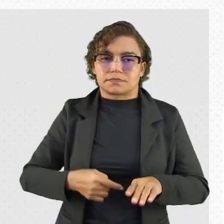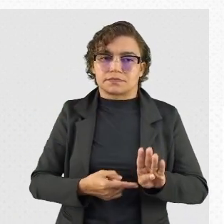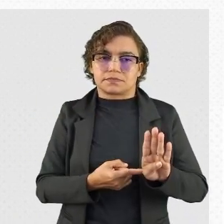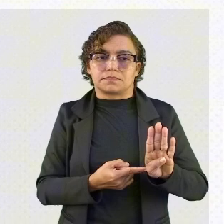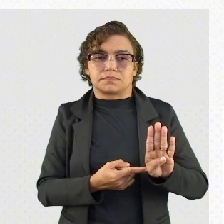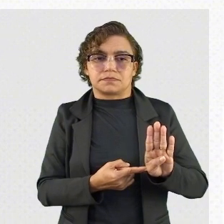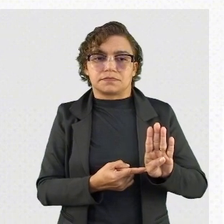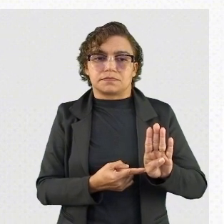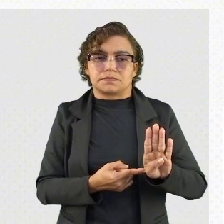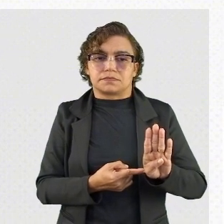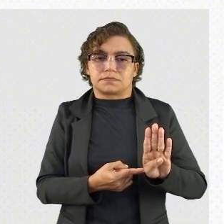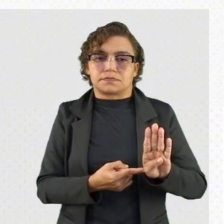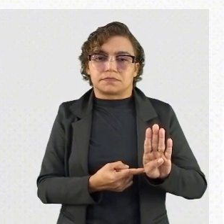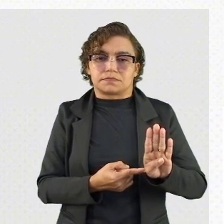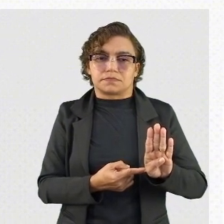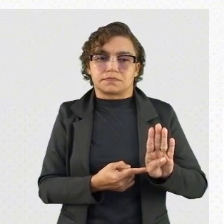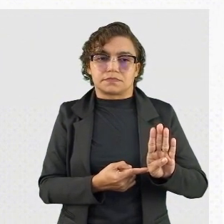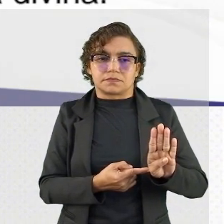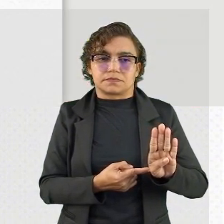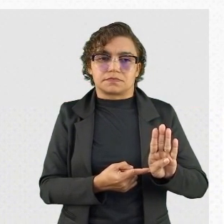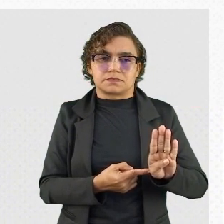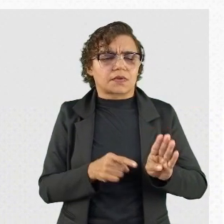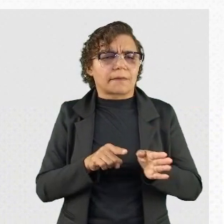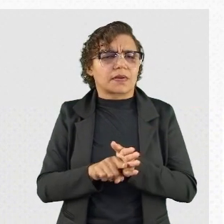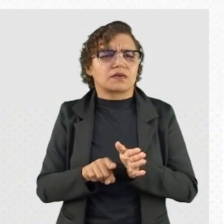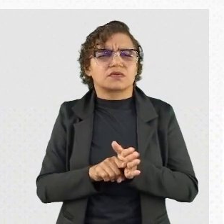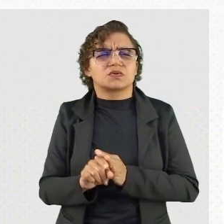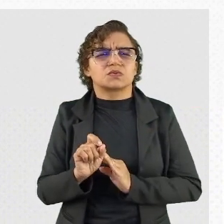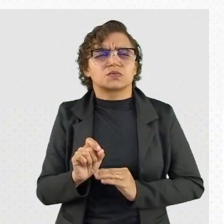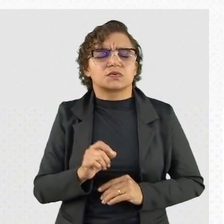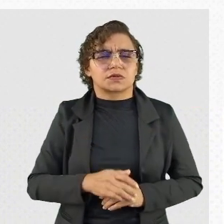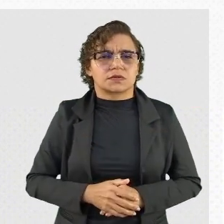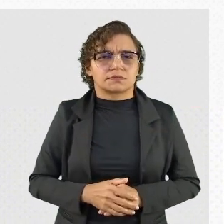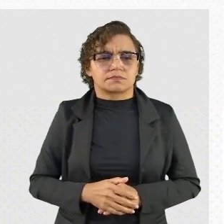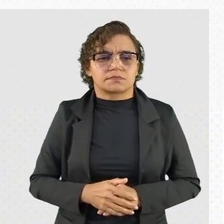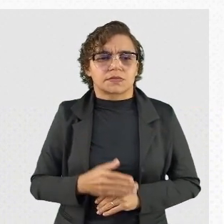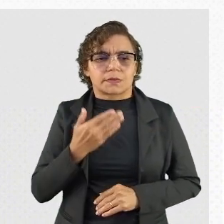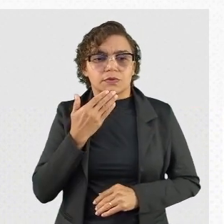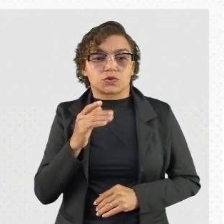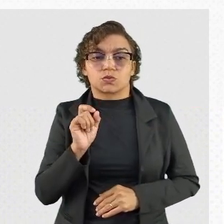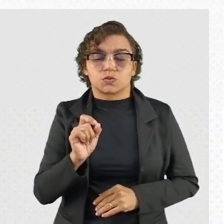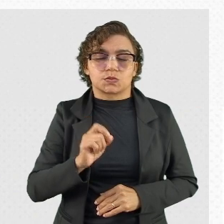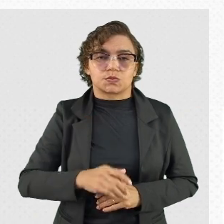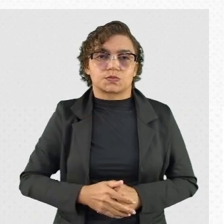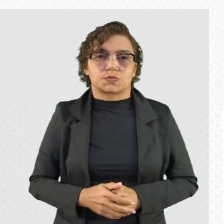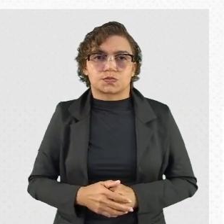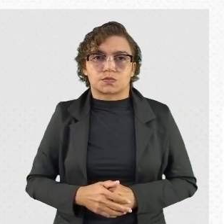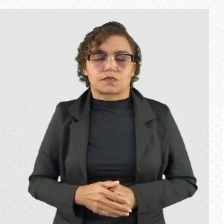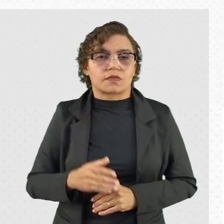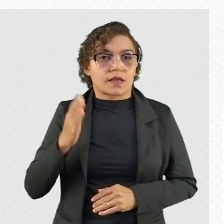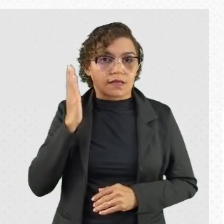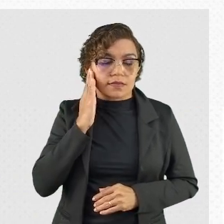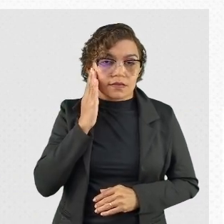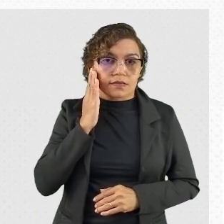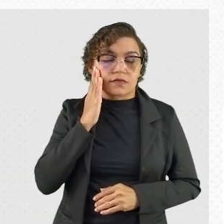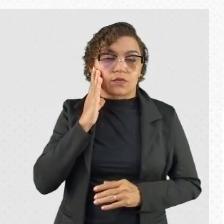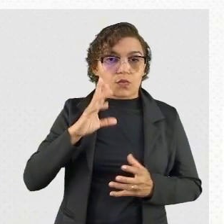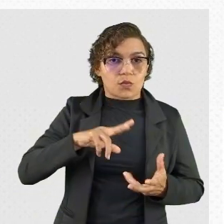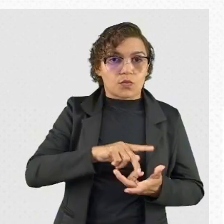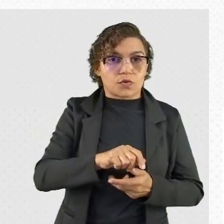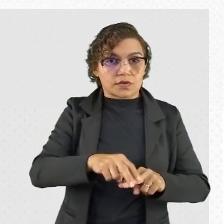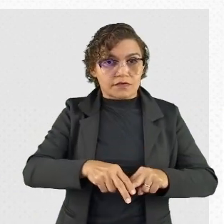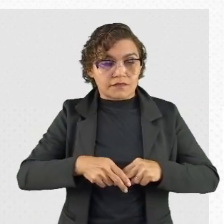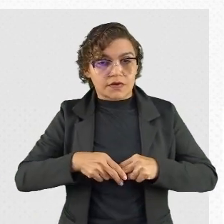do paganismo. O que é que ele está nos perguntando, minha gente? Ele está pedindo exatamente o seguinte: essa compreensão do mundo por meio da